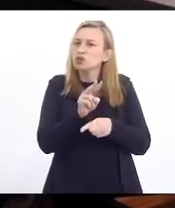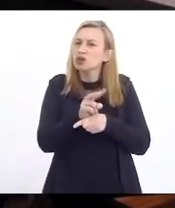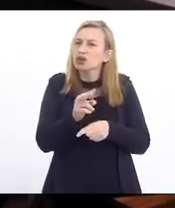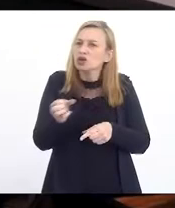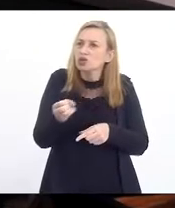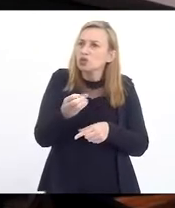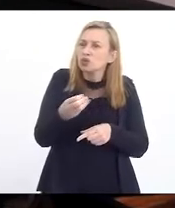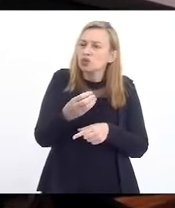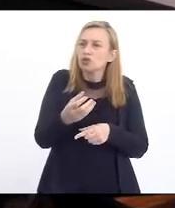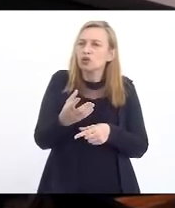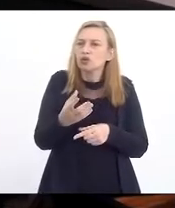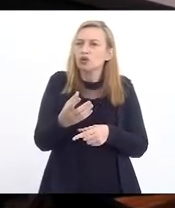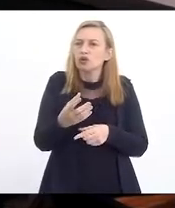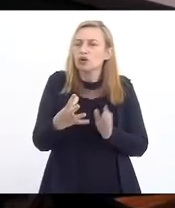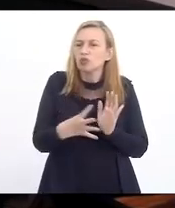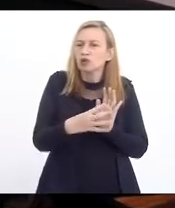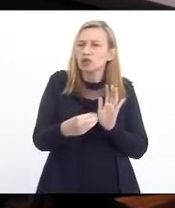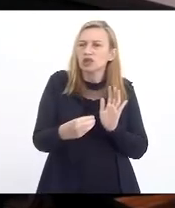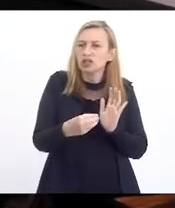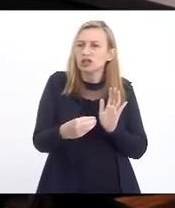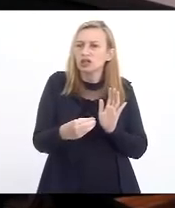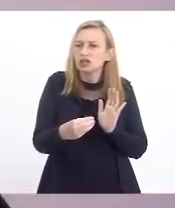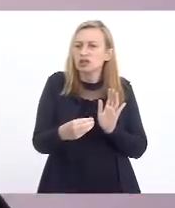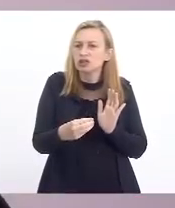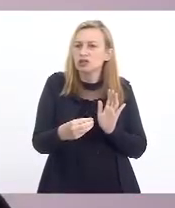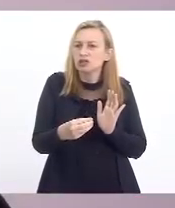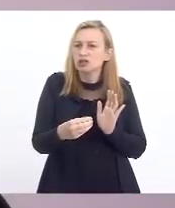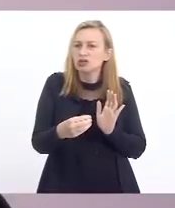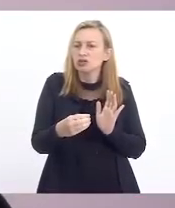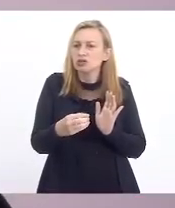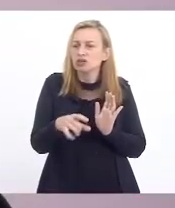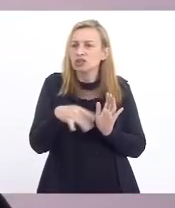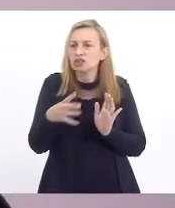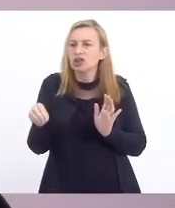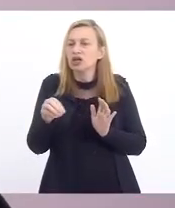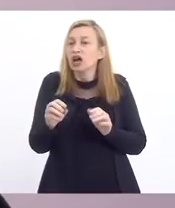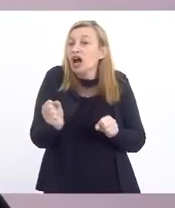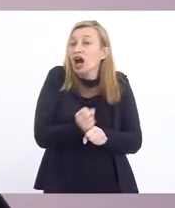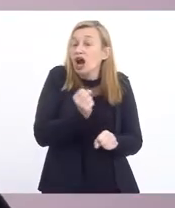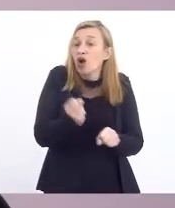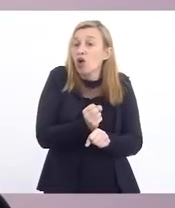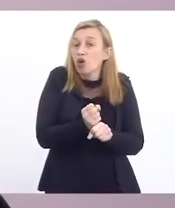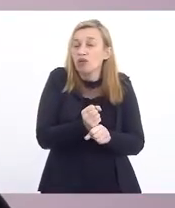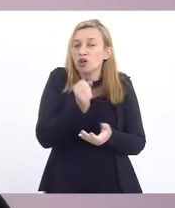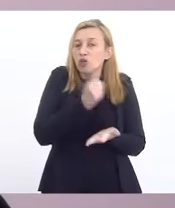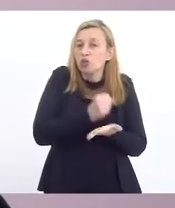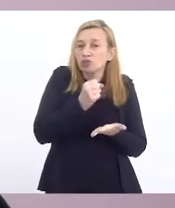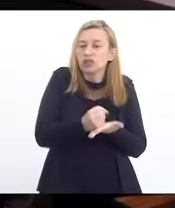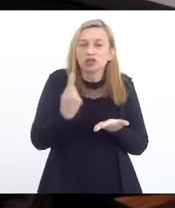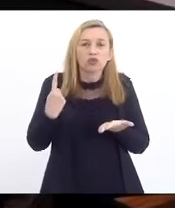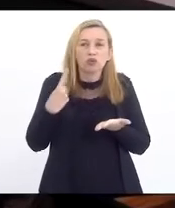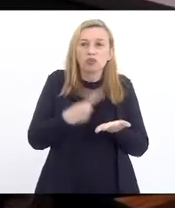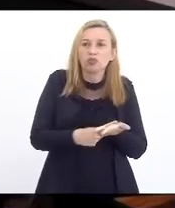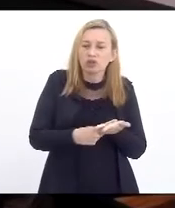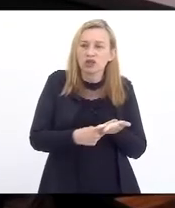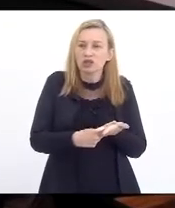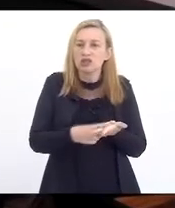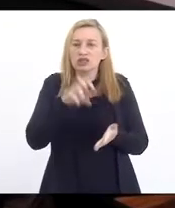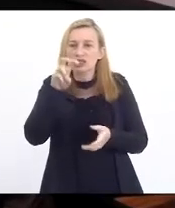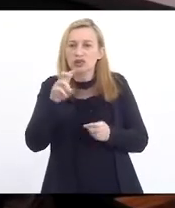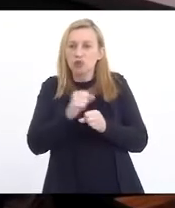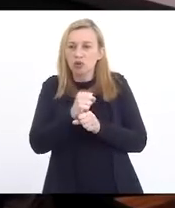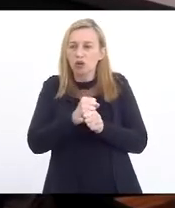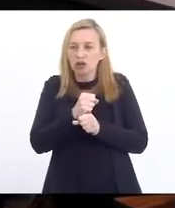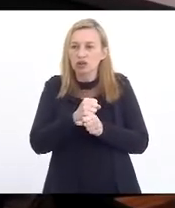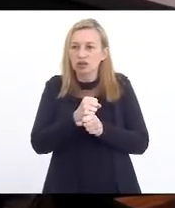novíssimo, que é a nova modelagem por conta da concessão e das obras, com contrato, com compromisso de execução em 5 anos,